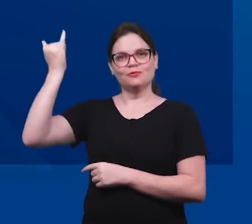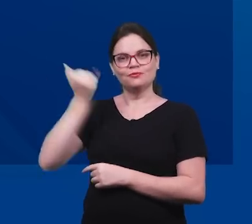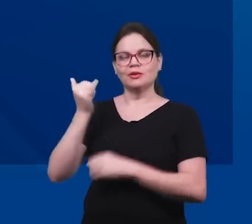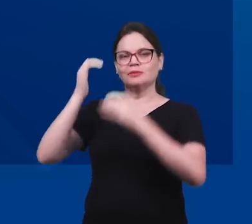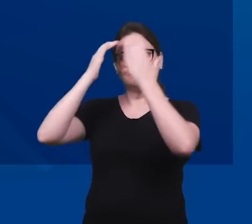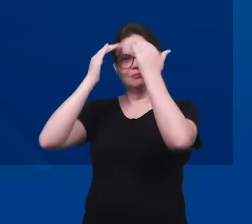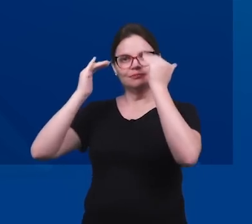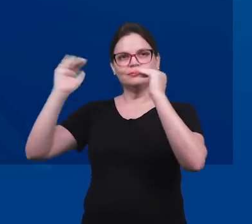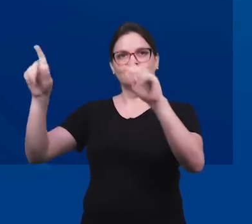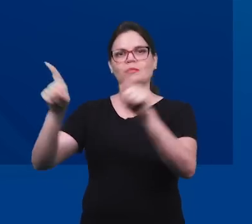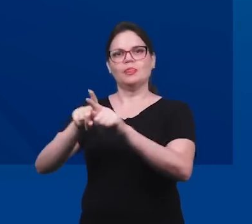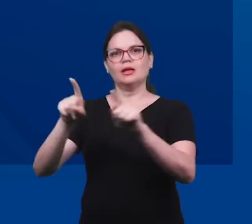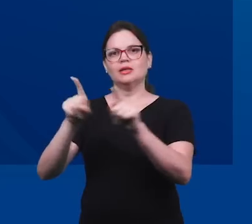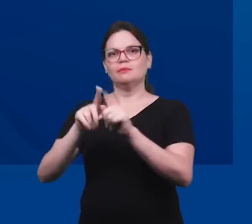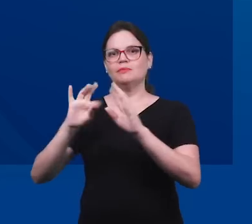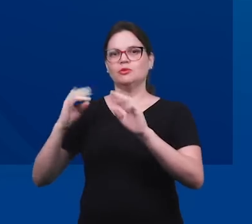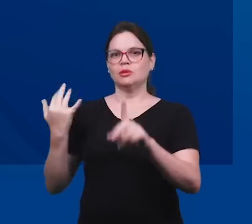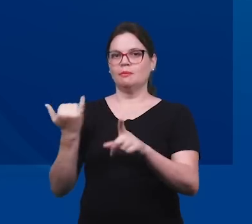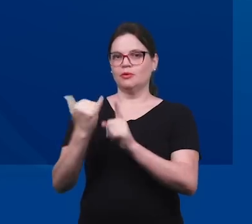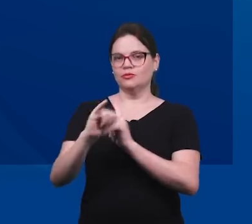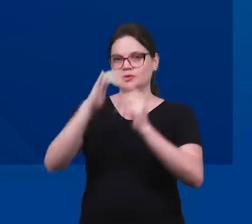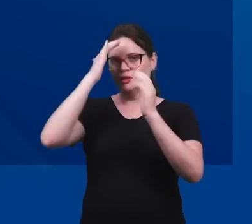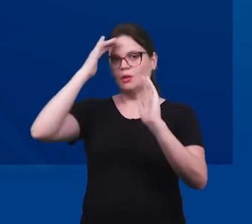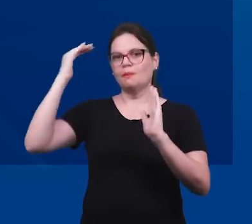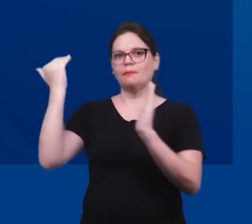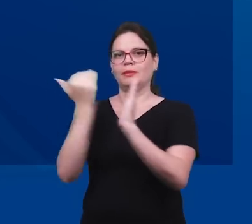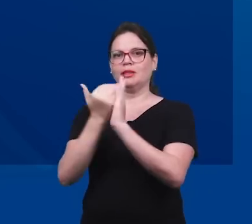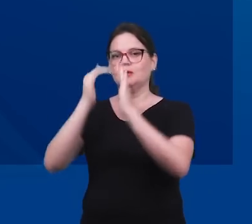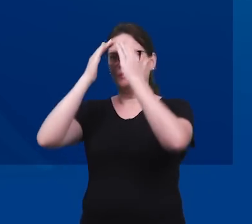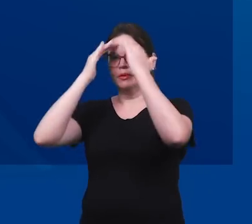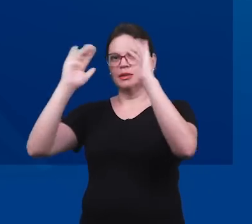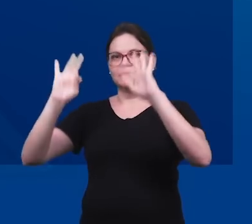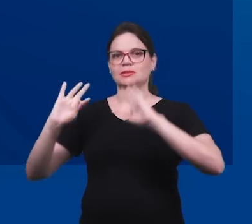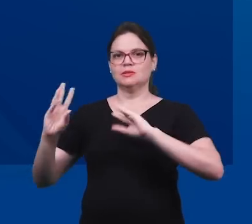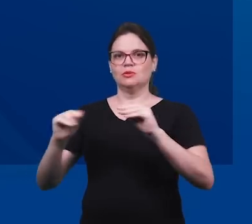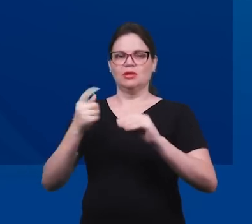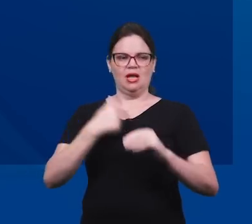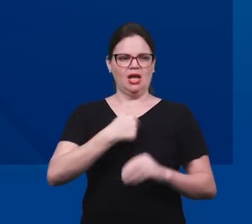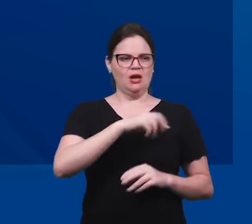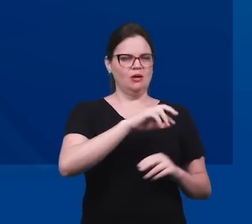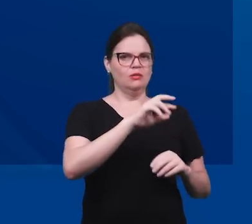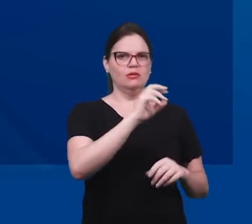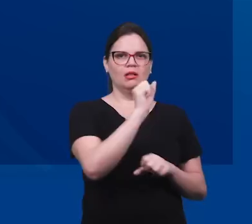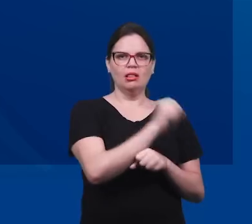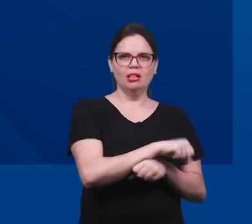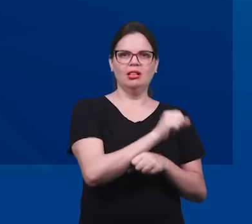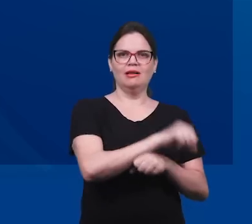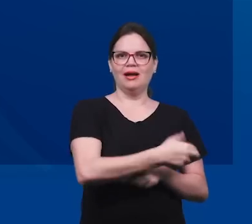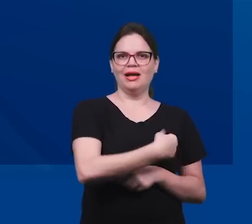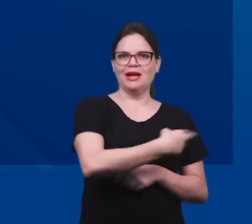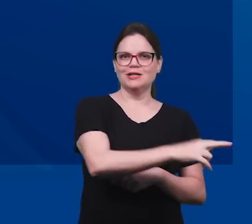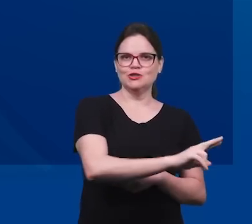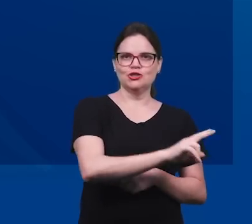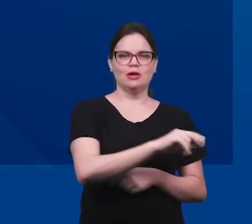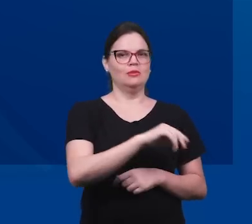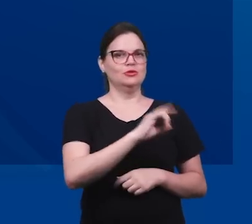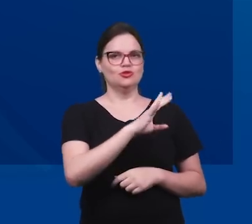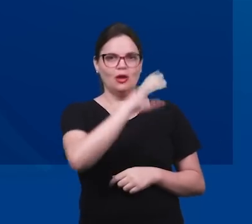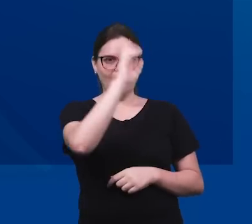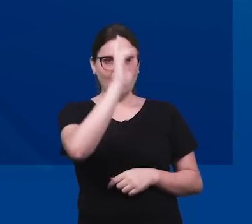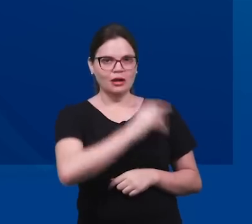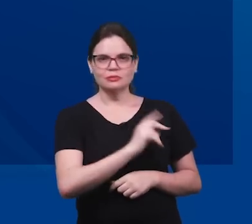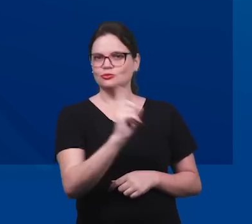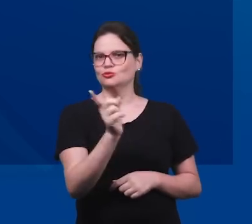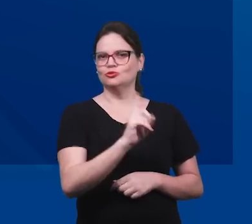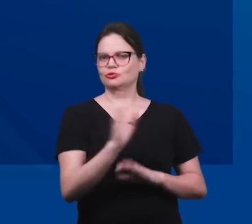tem sido o profético. Nós não ouvimos a religião e nós não ouvimos aquilo que está na letra, mas nós alcançamos